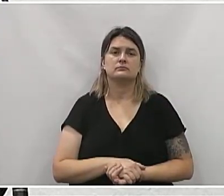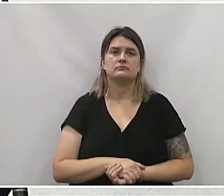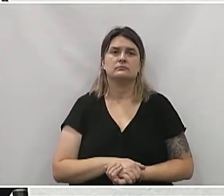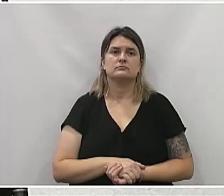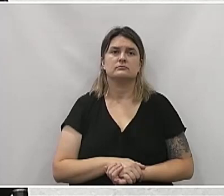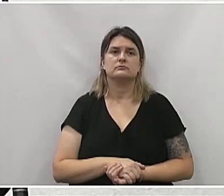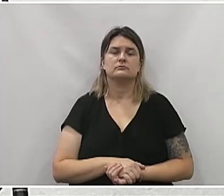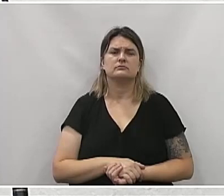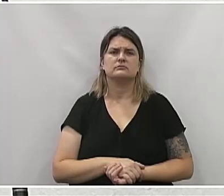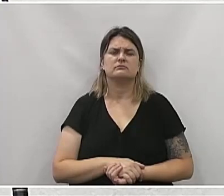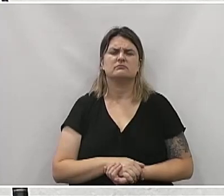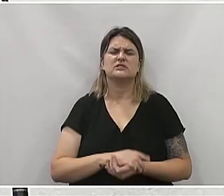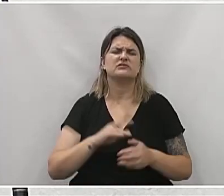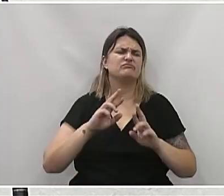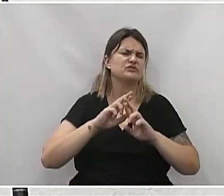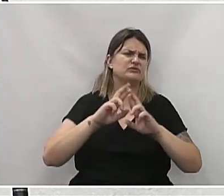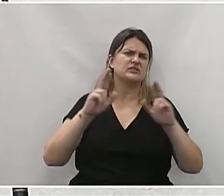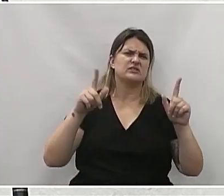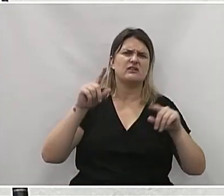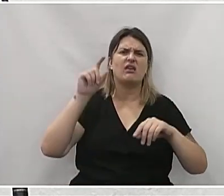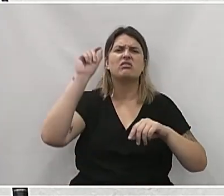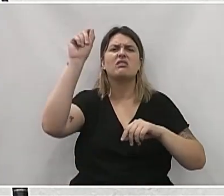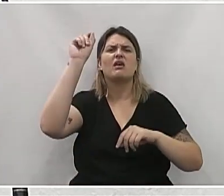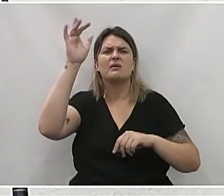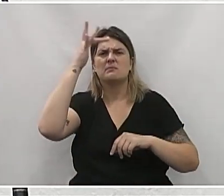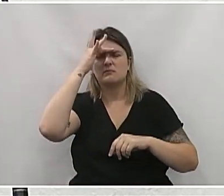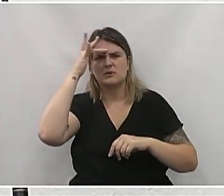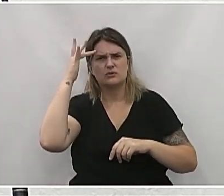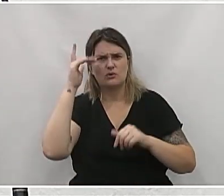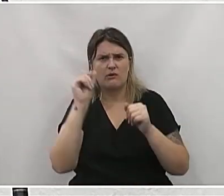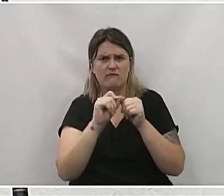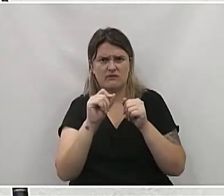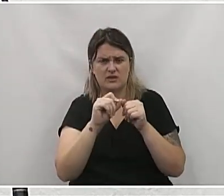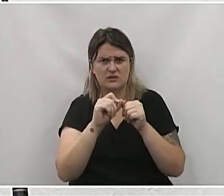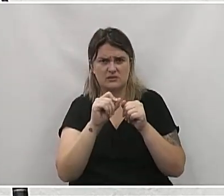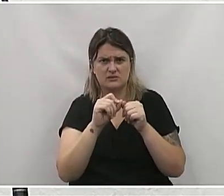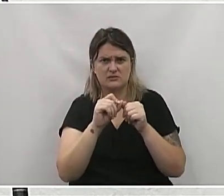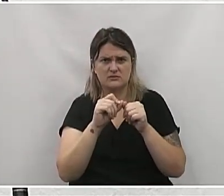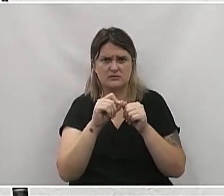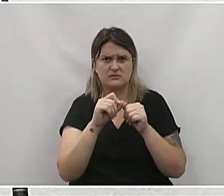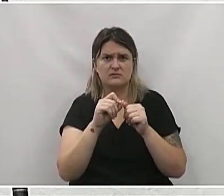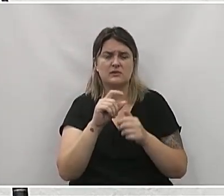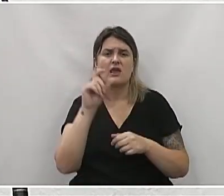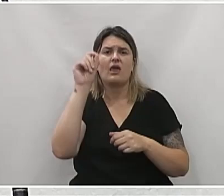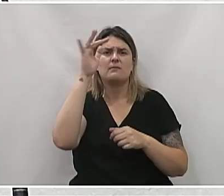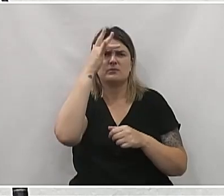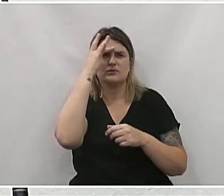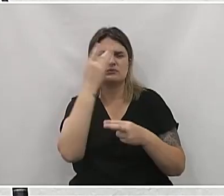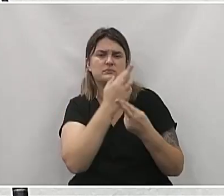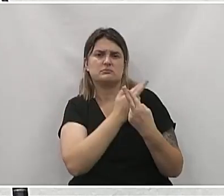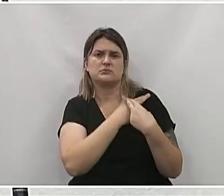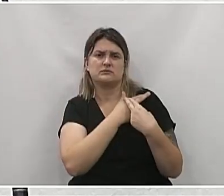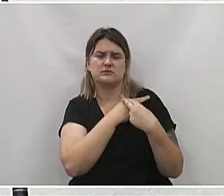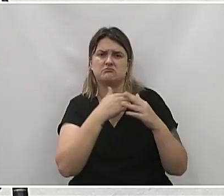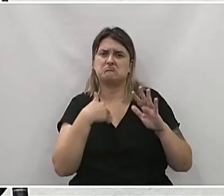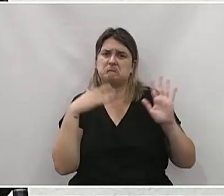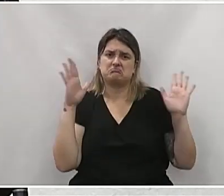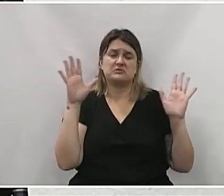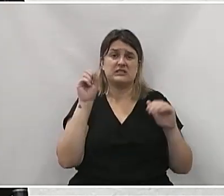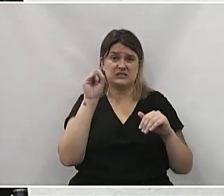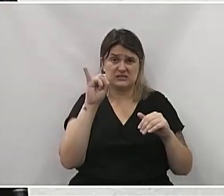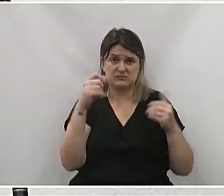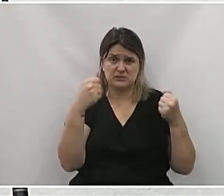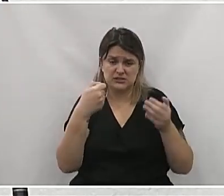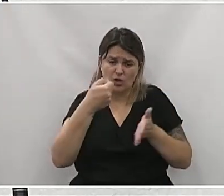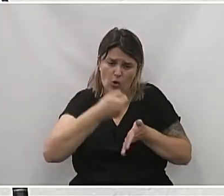Mas para mim, indiferente da situação, seja quem for a pessoa ao qual está à frente, se é preciso